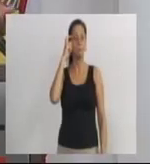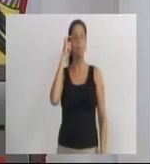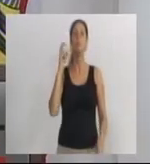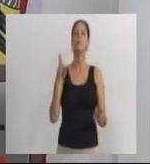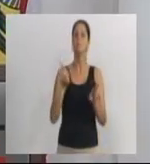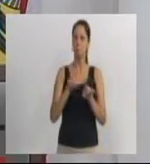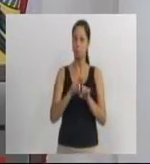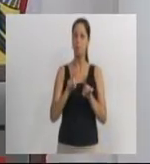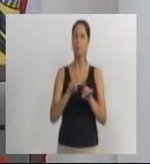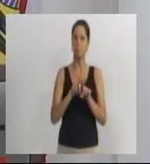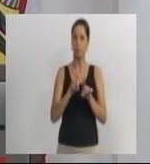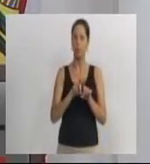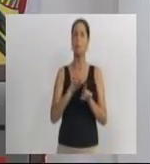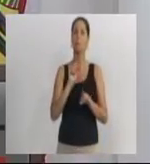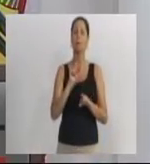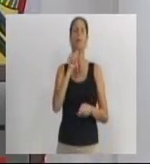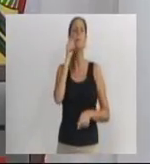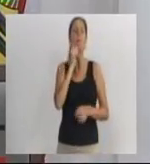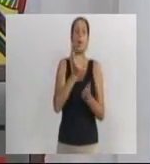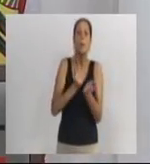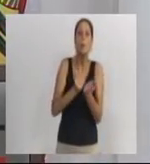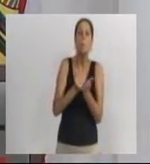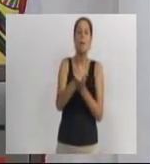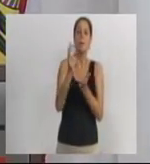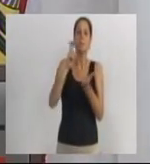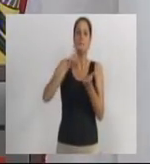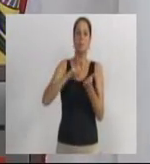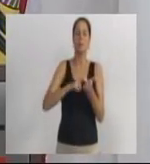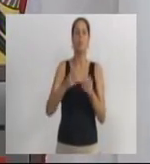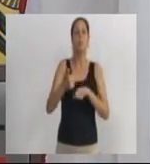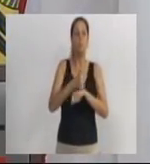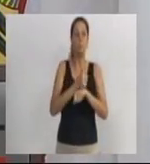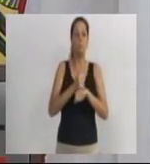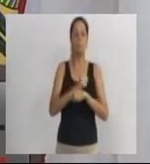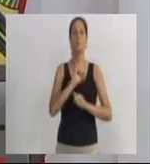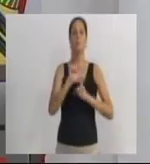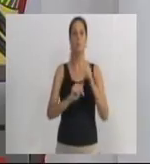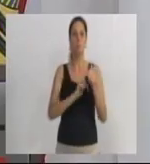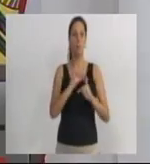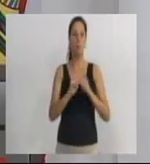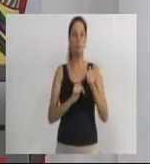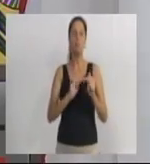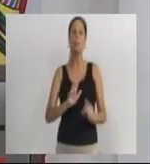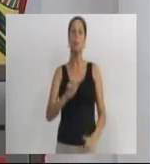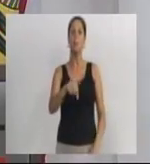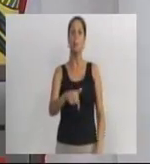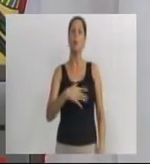na atividade profissional muito cedo. E quando vêm os filhos,